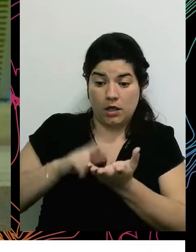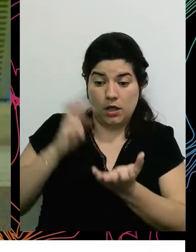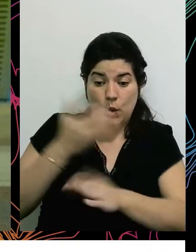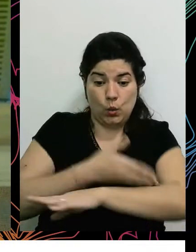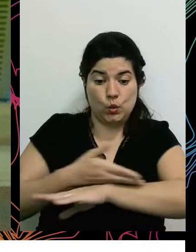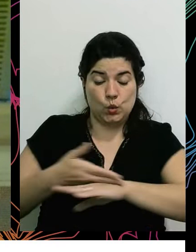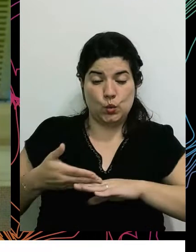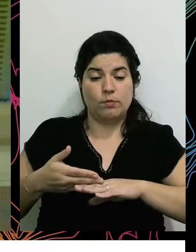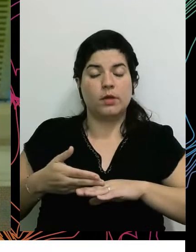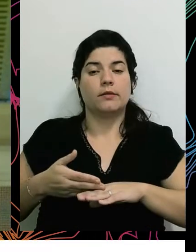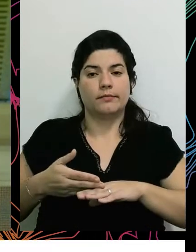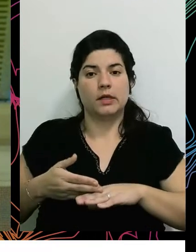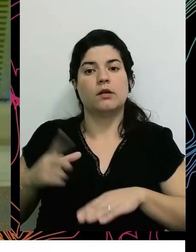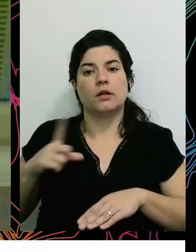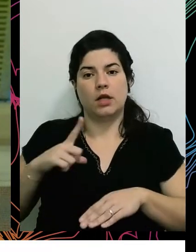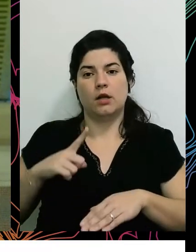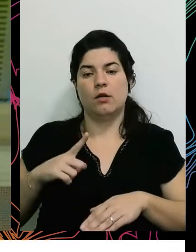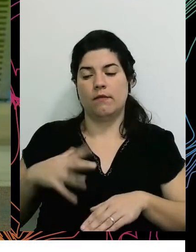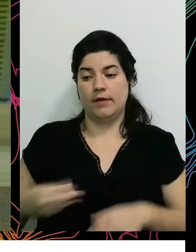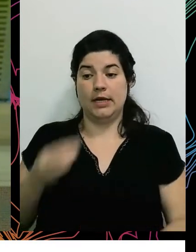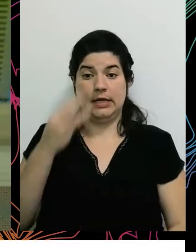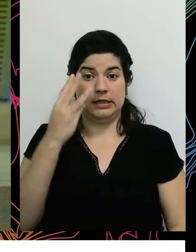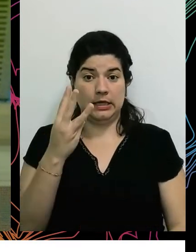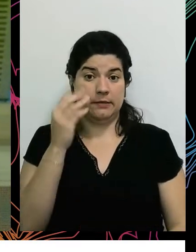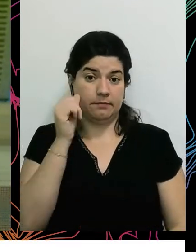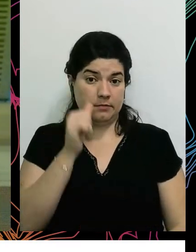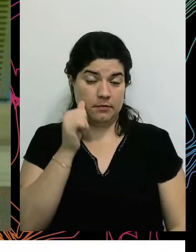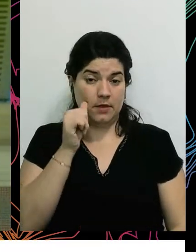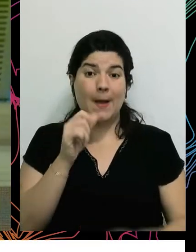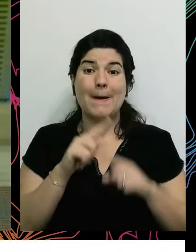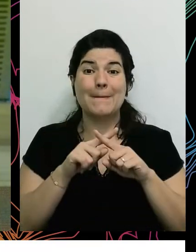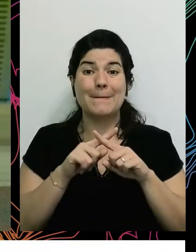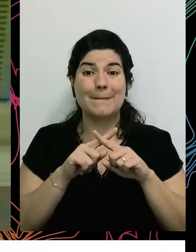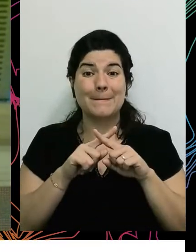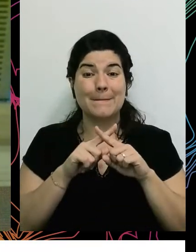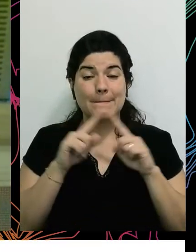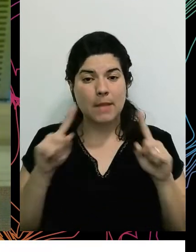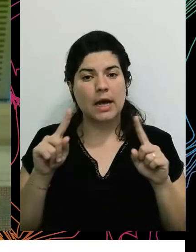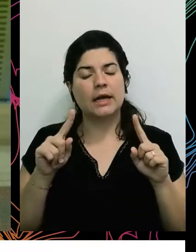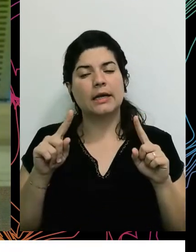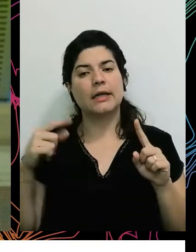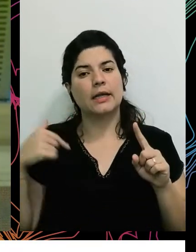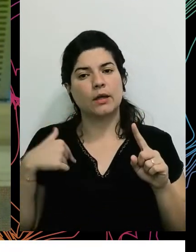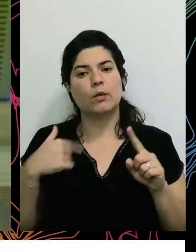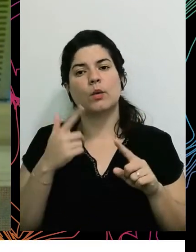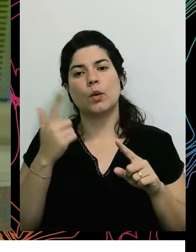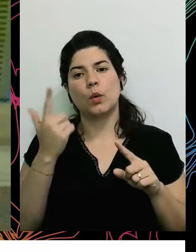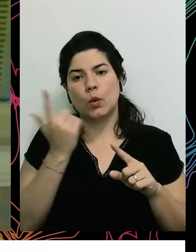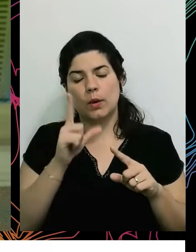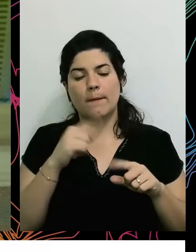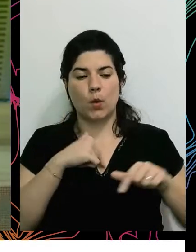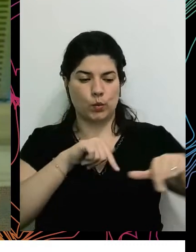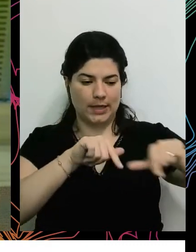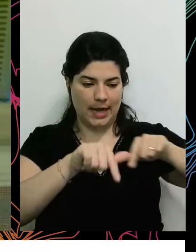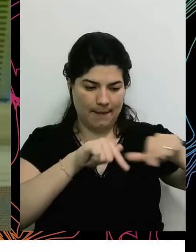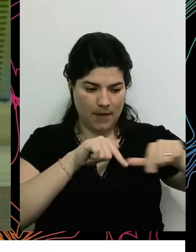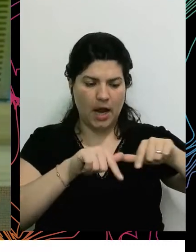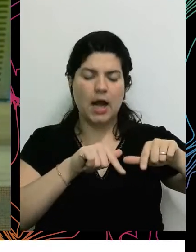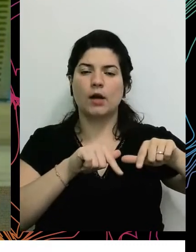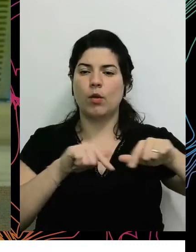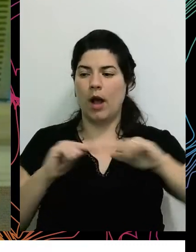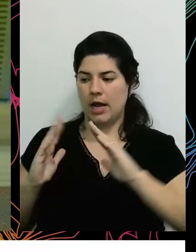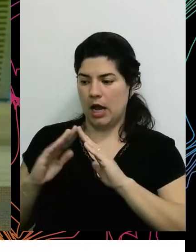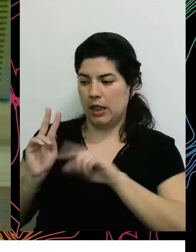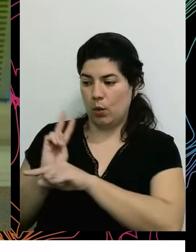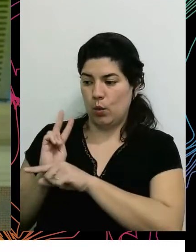teve 3 filhas, mas tenho que dizer que se eu pude conciliar o meu trabalho foi porque o